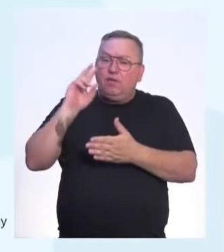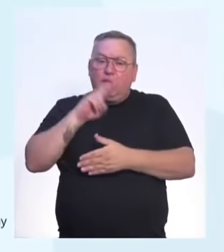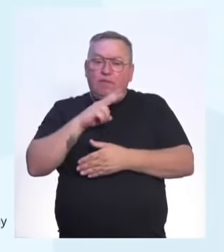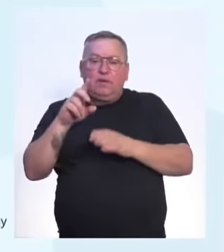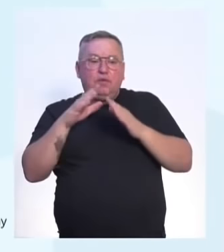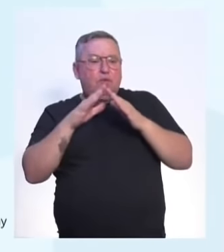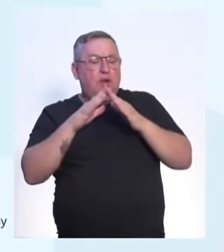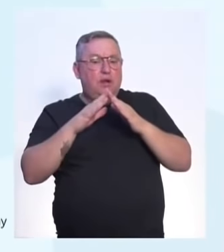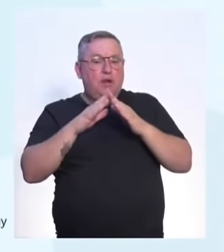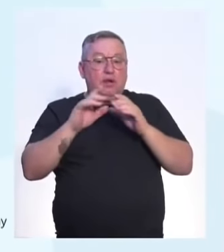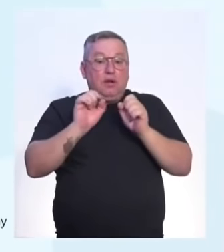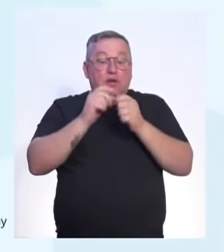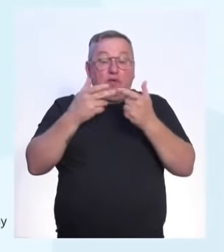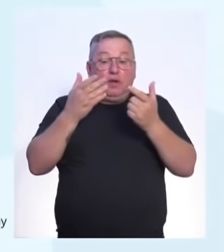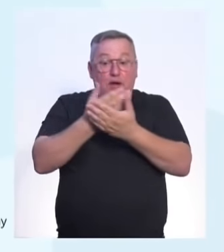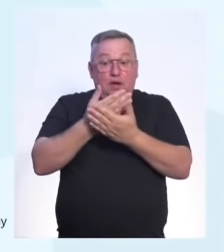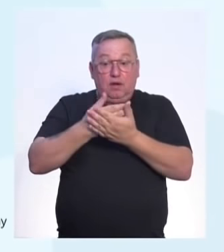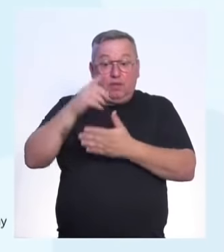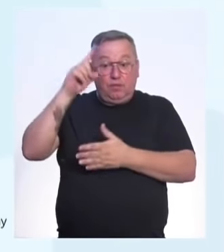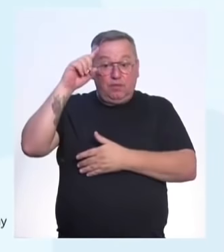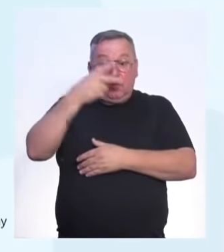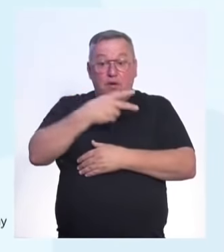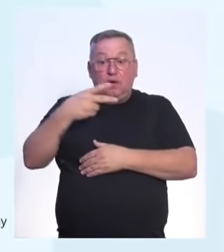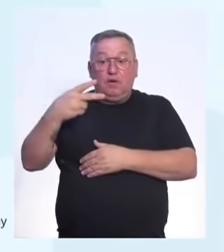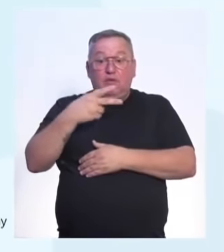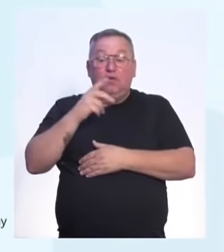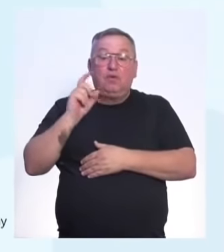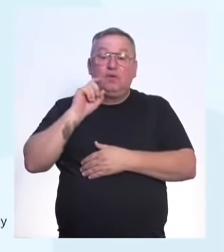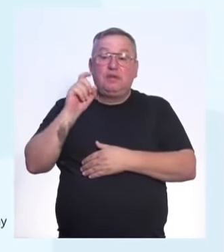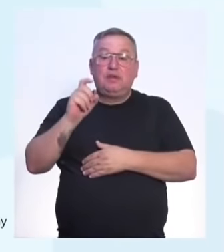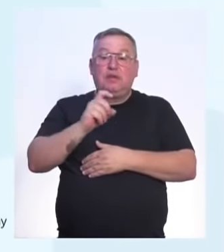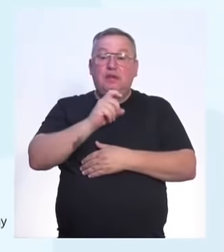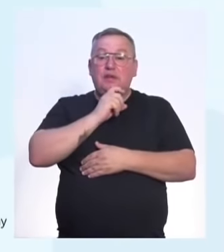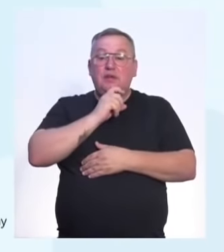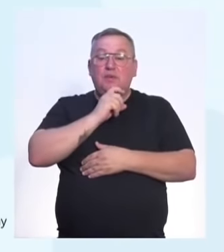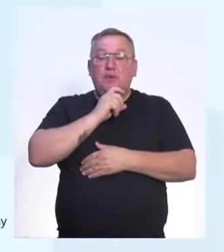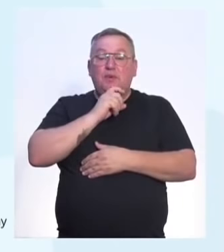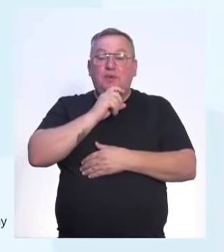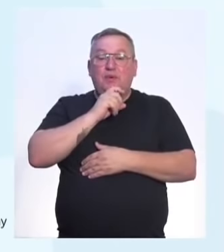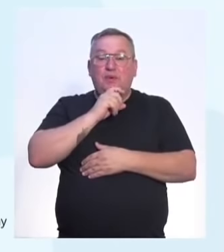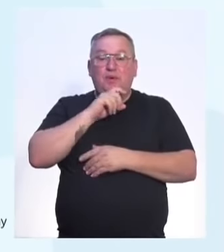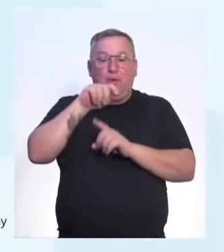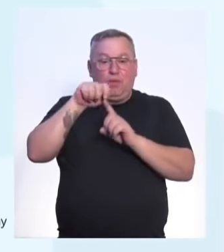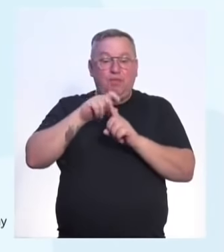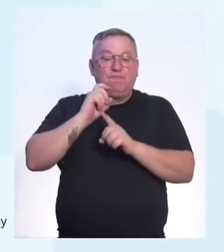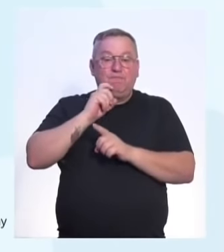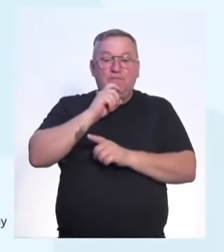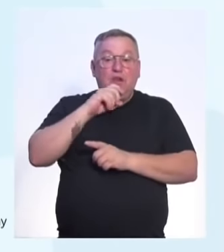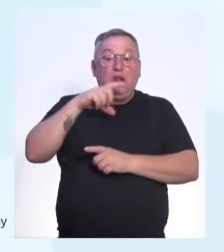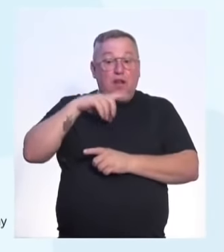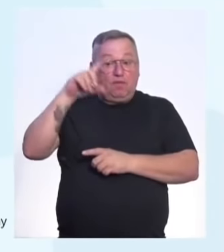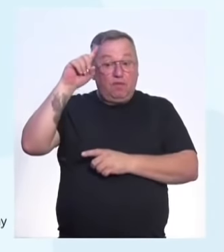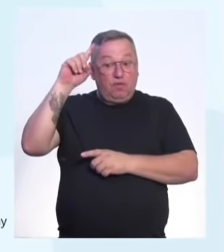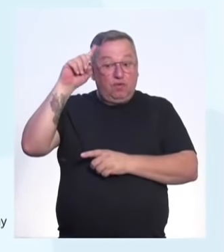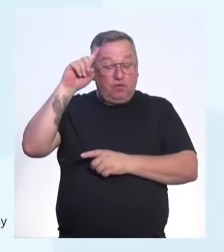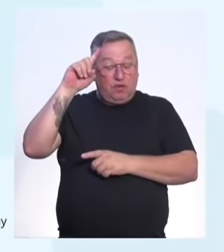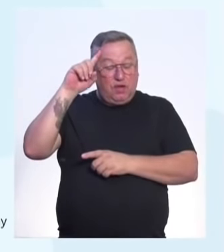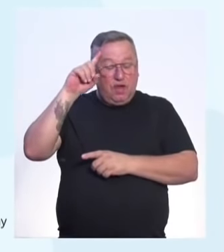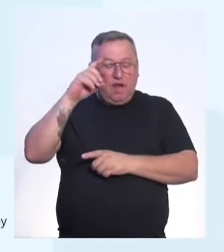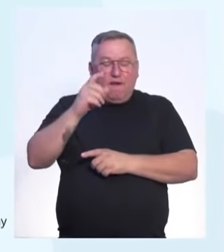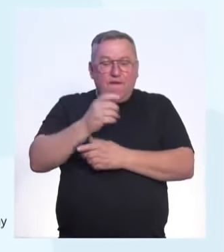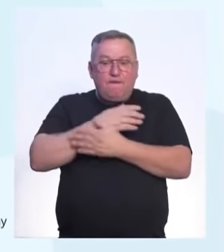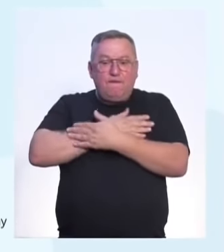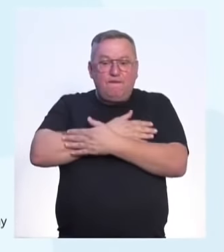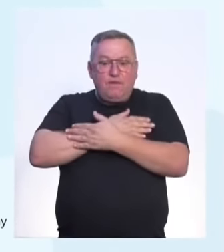Eu produzi essa aula exatamente no dia 22 de setembro. E estava um dia frio, 14